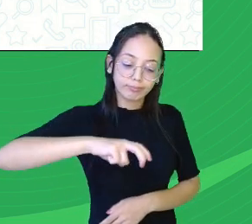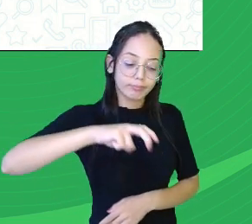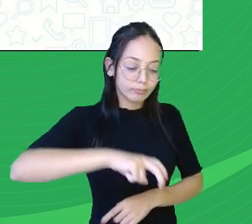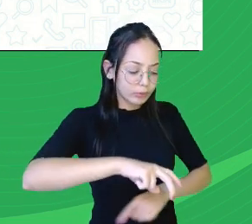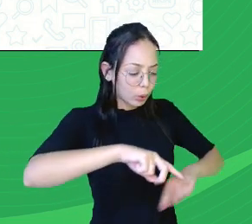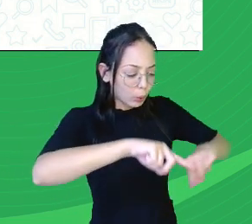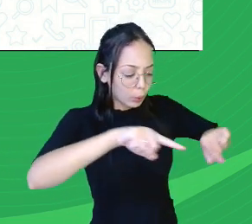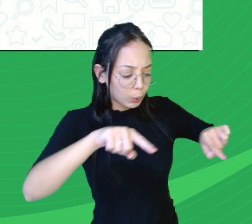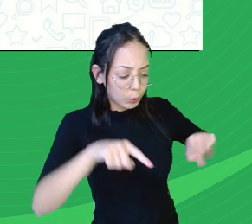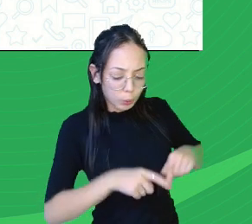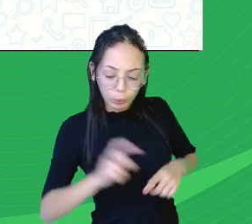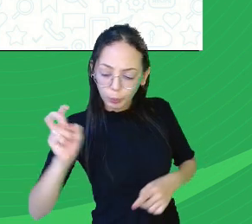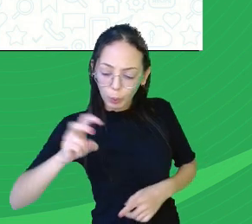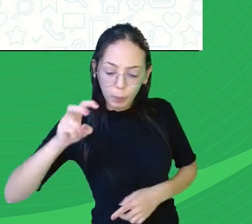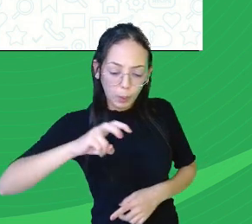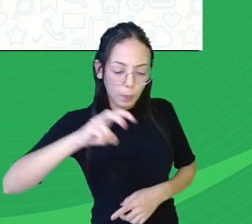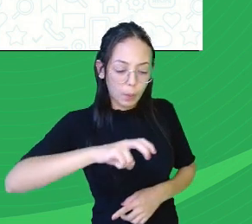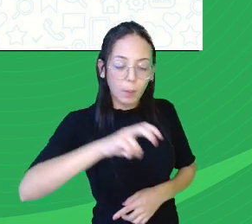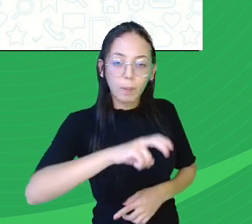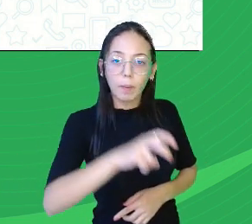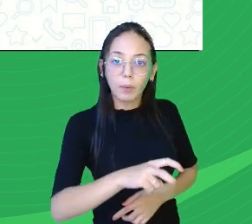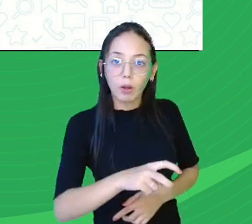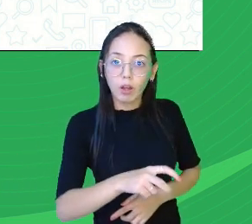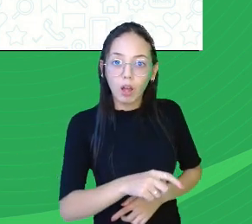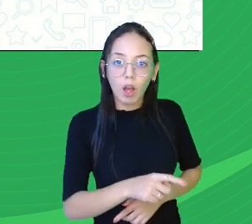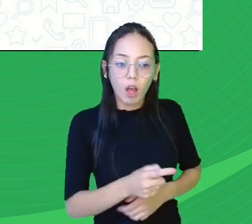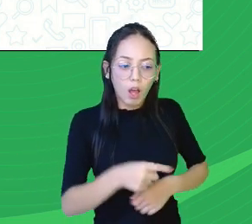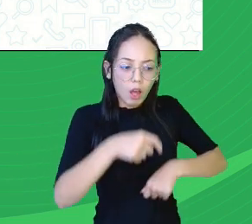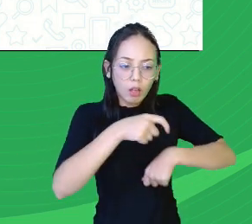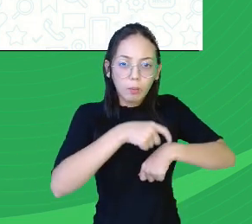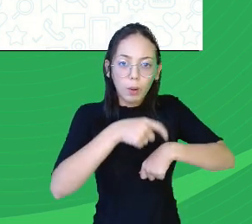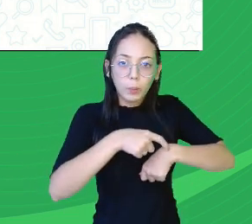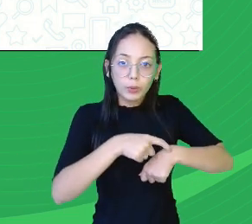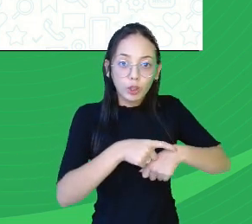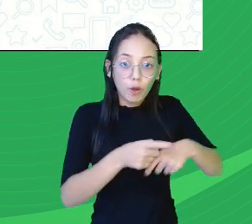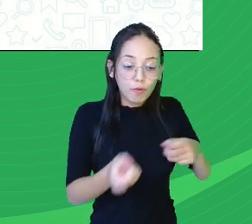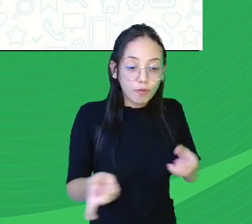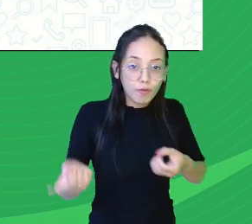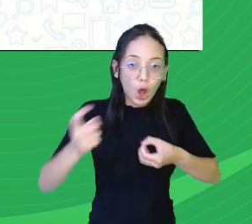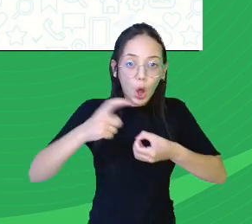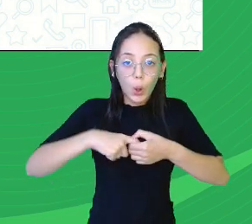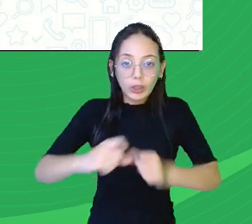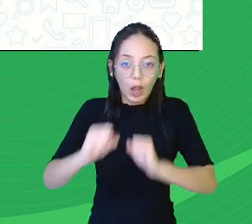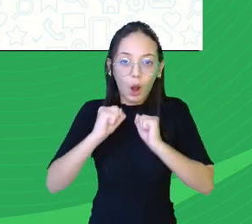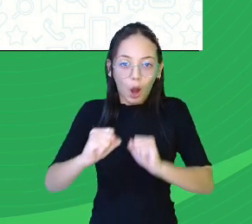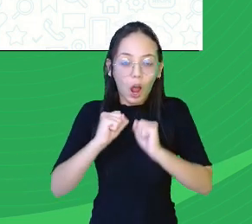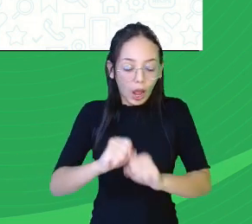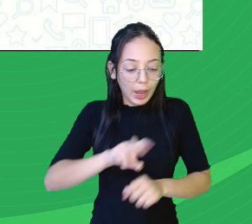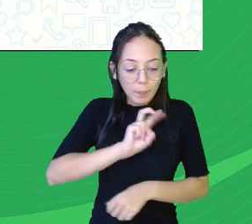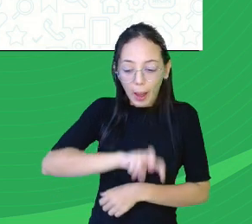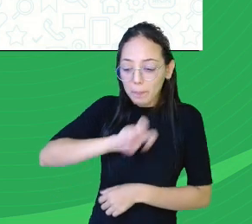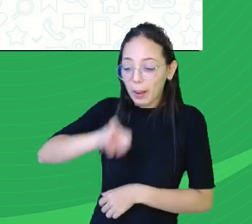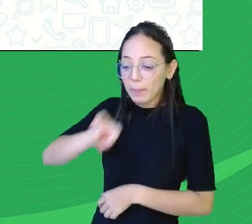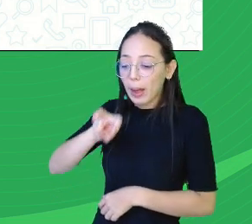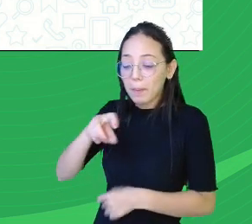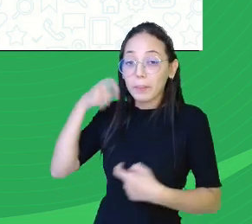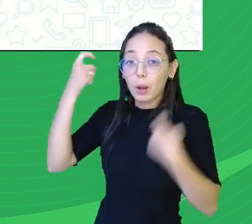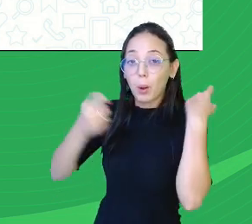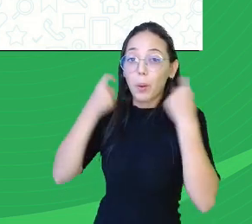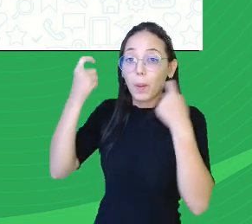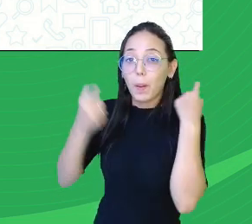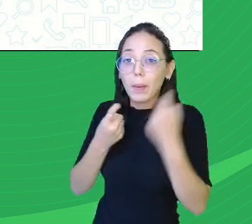porão. Dito e feito, a poucos minutos ele sobe correndo